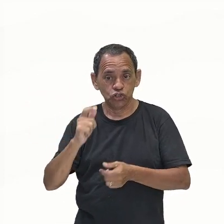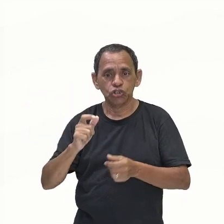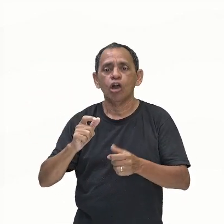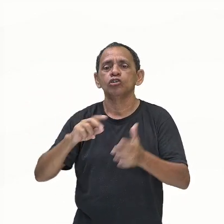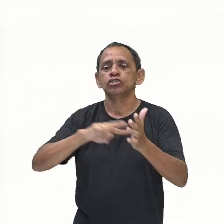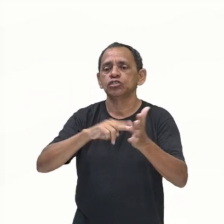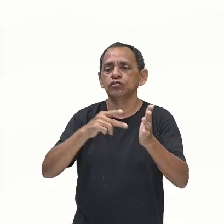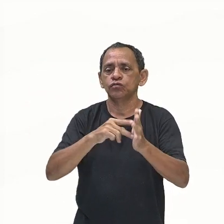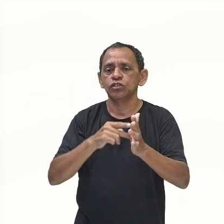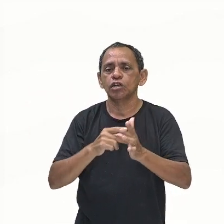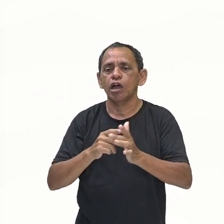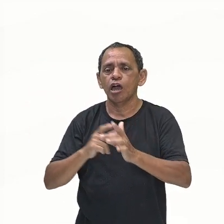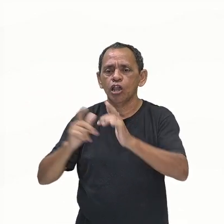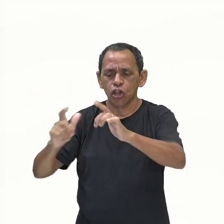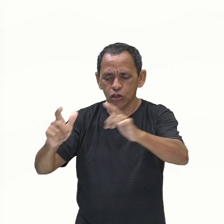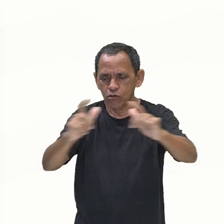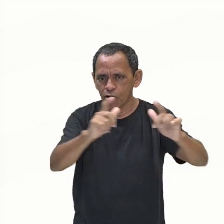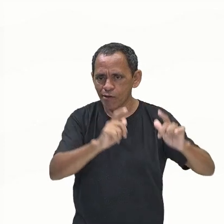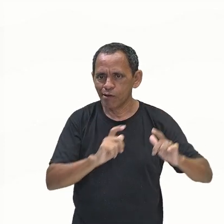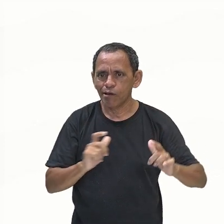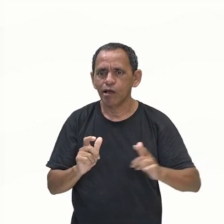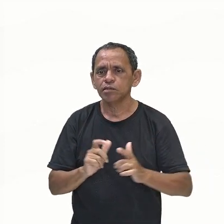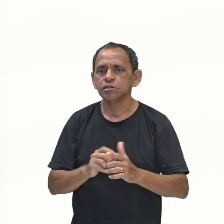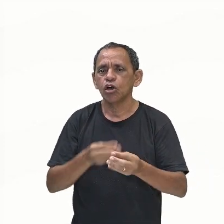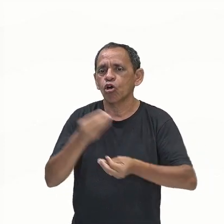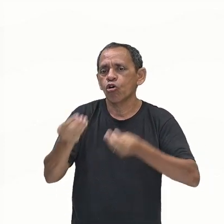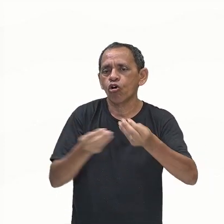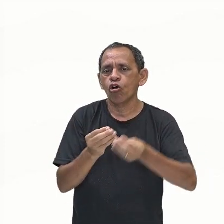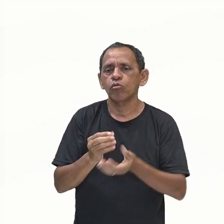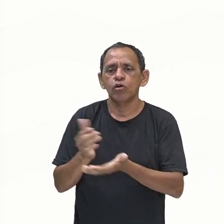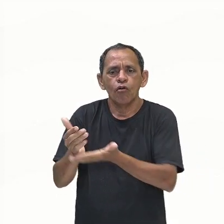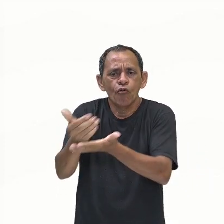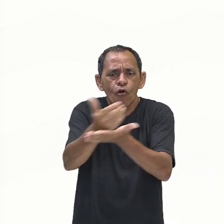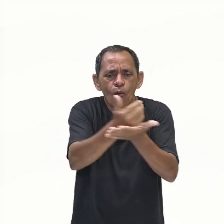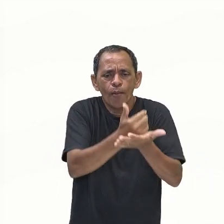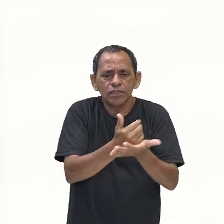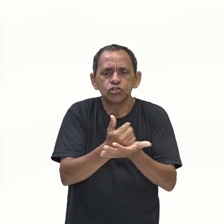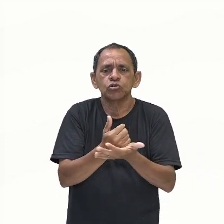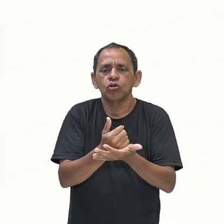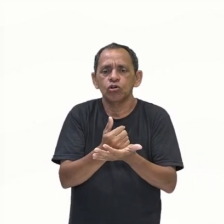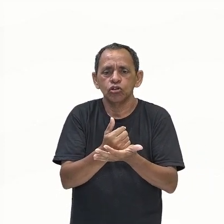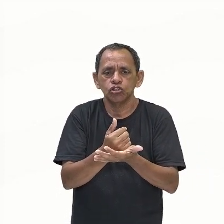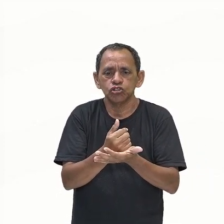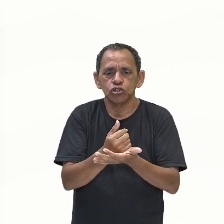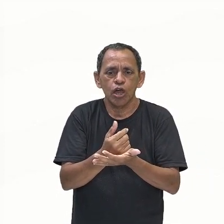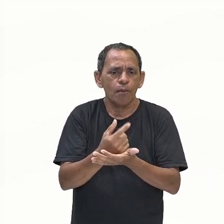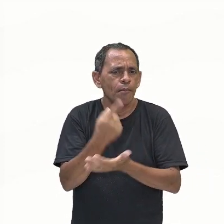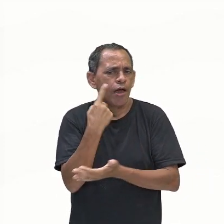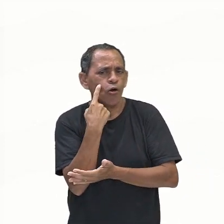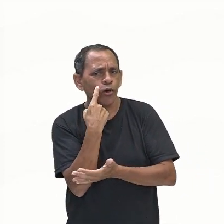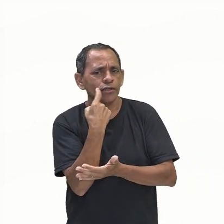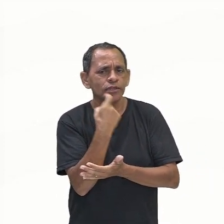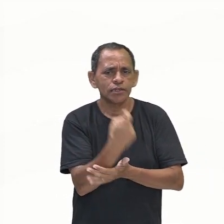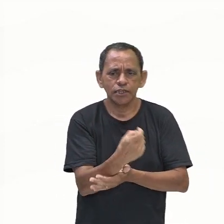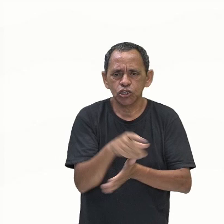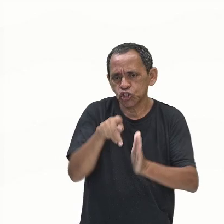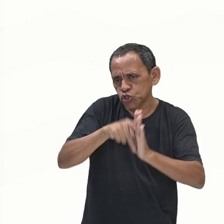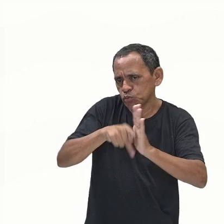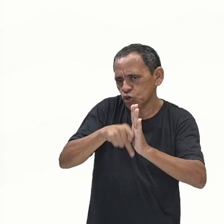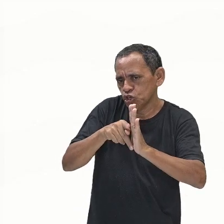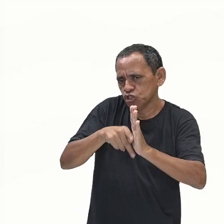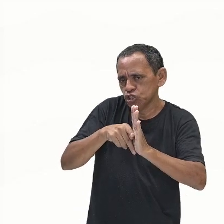de dados cuja natureza, para o interesse do projeto, dizem respeito à